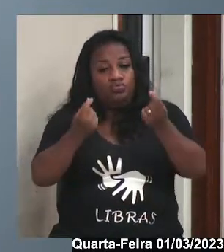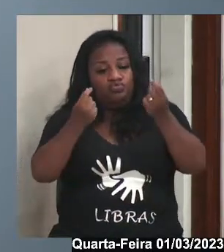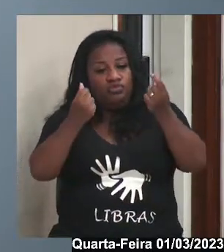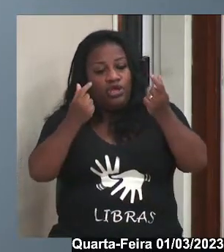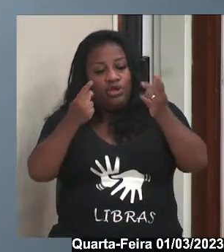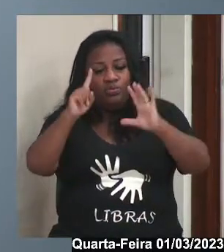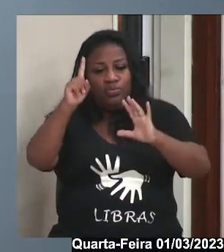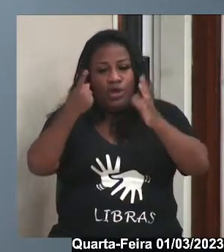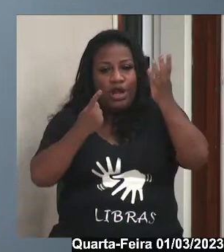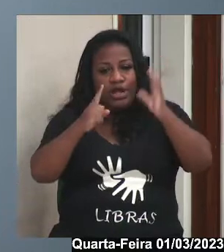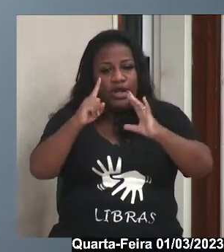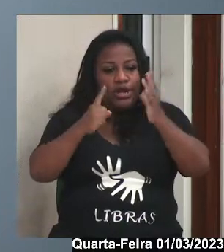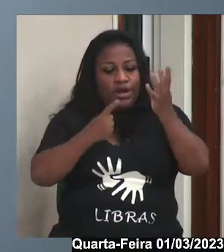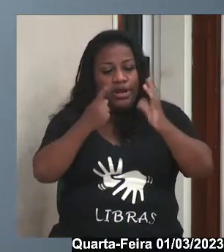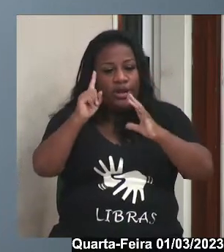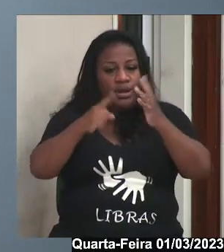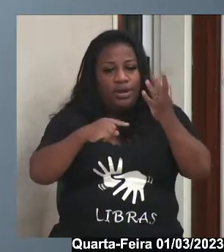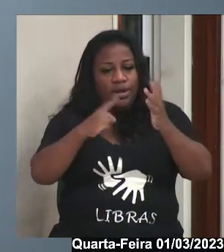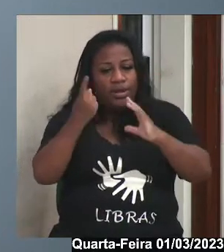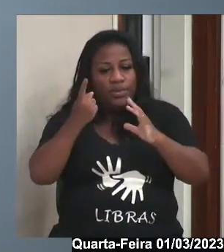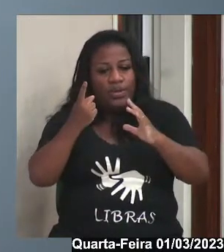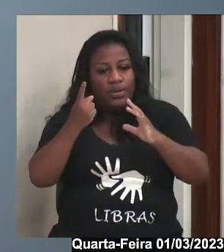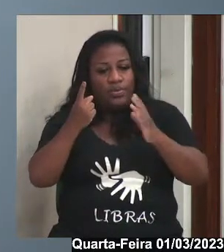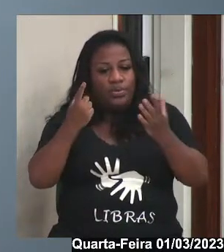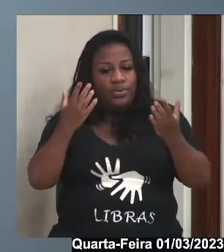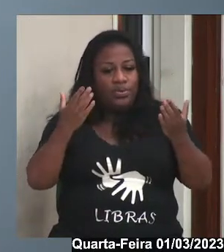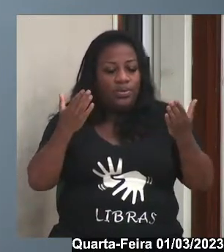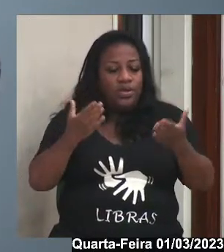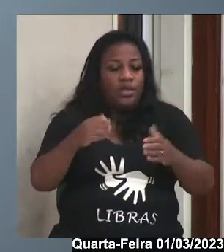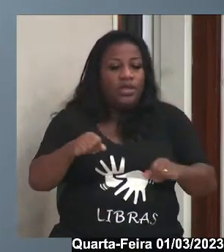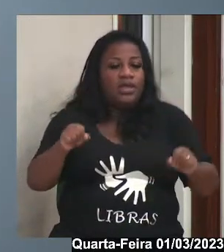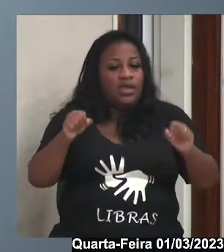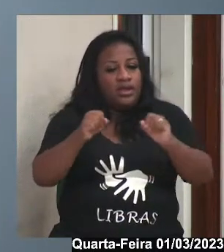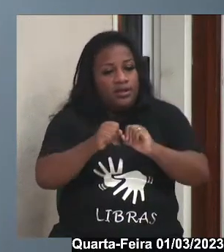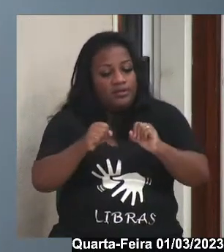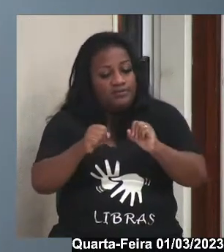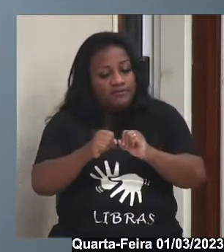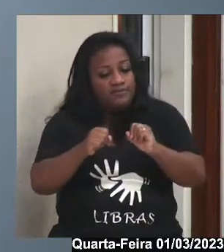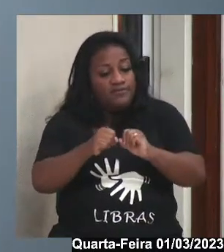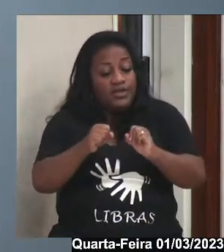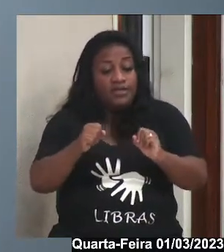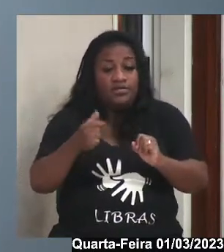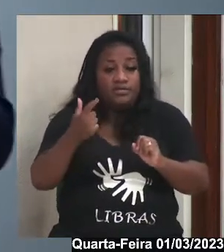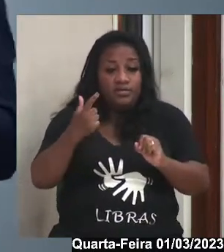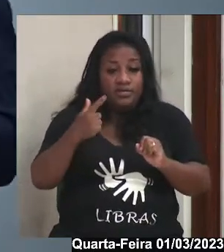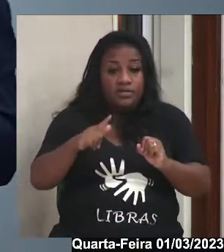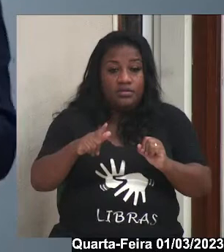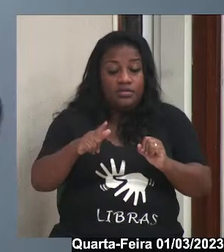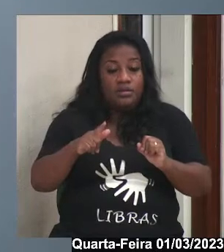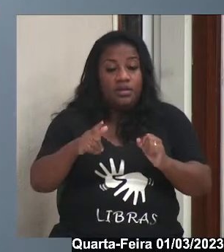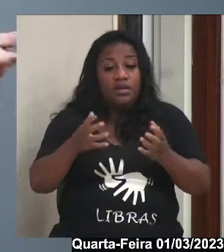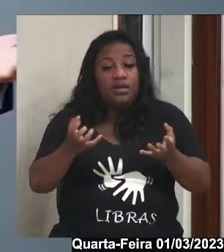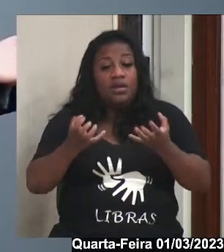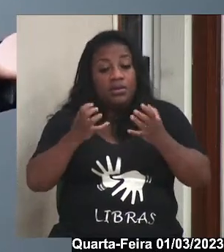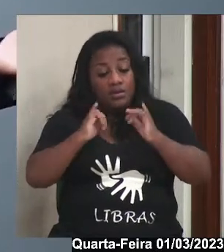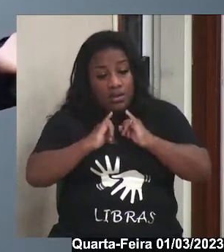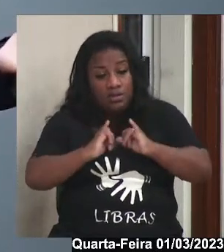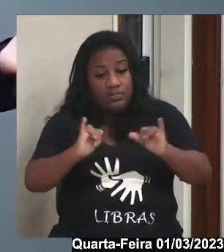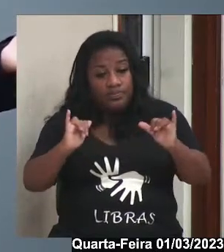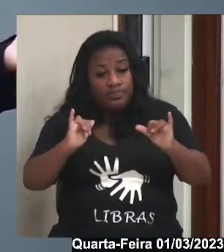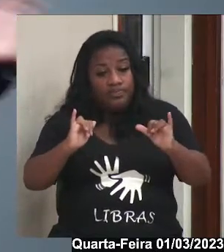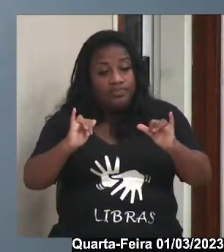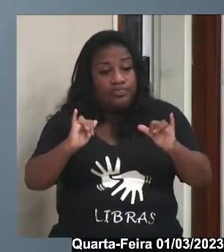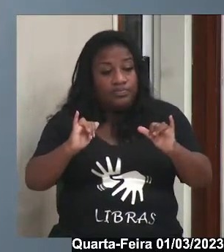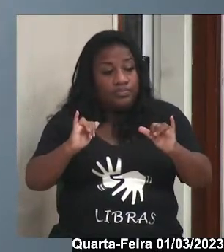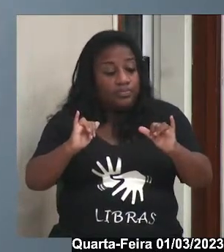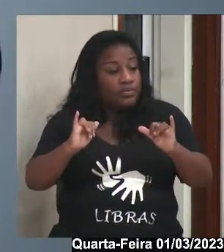com um tal do carnanejo, um dinheiro que a Secretaria de Turismo não tinha. Ele fez o remanejamento que vai ter que fazer, mandar para a Câmara, e eu quero ver se os